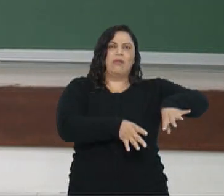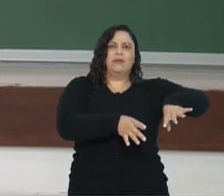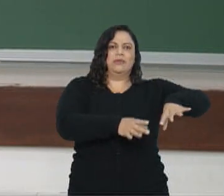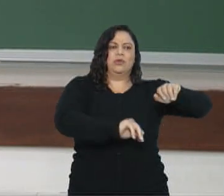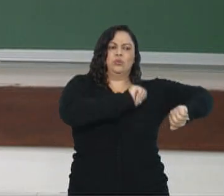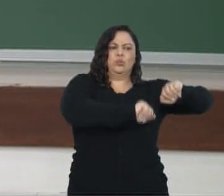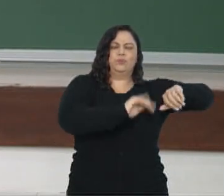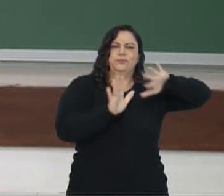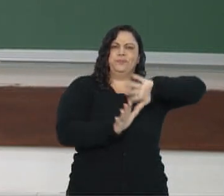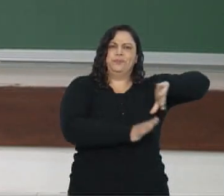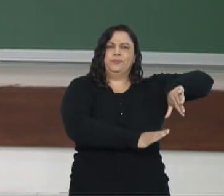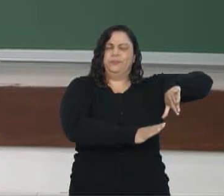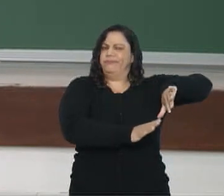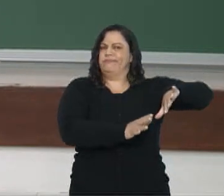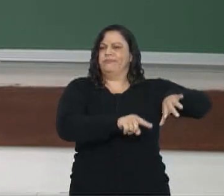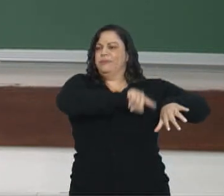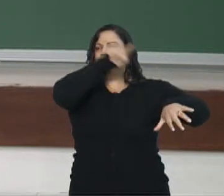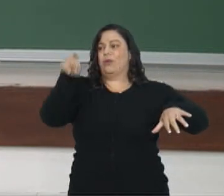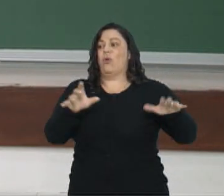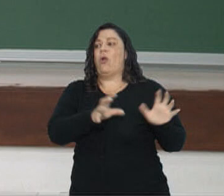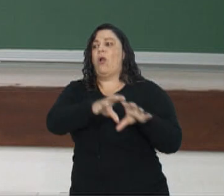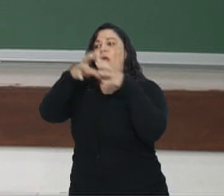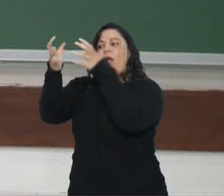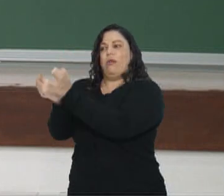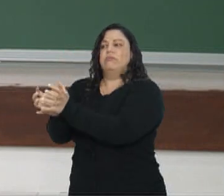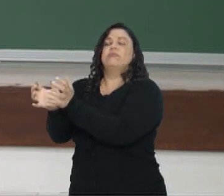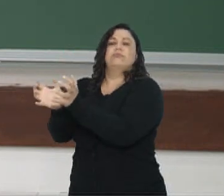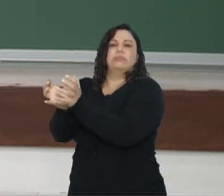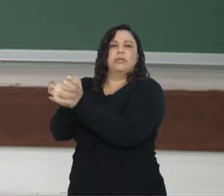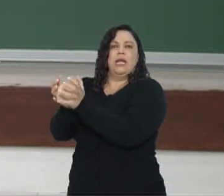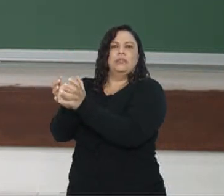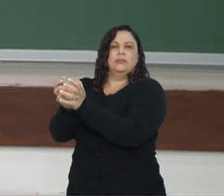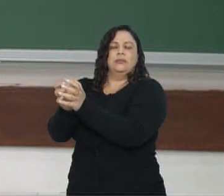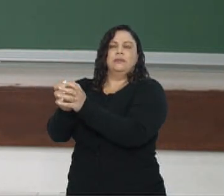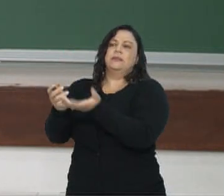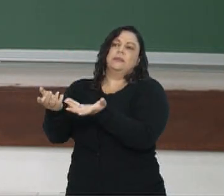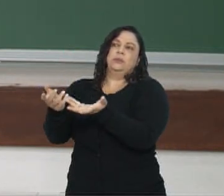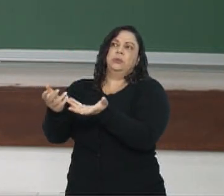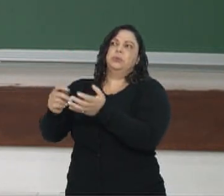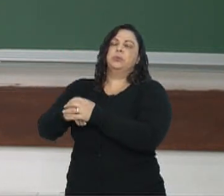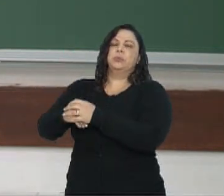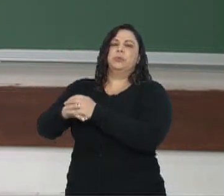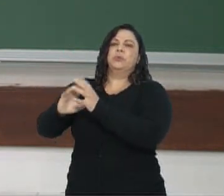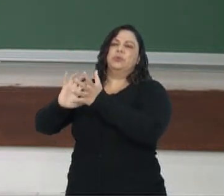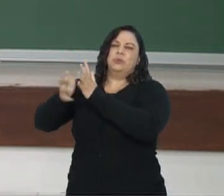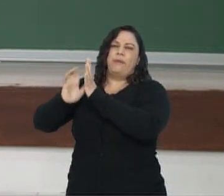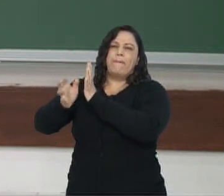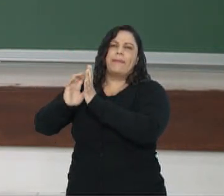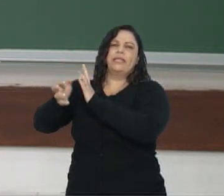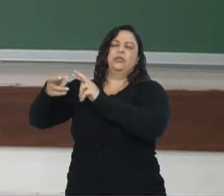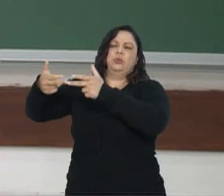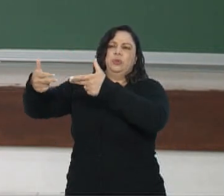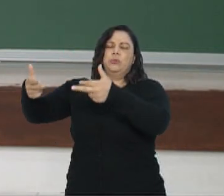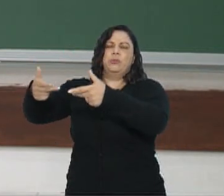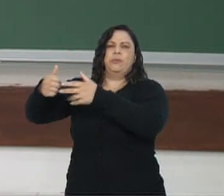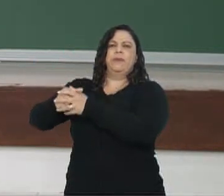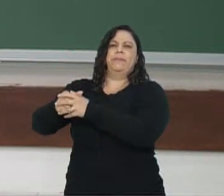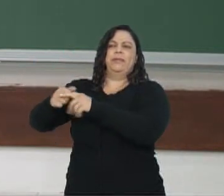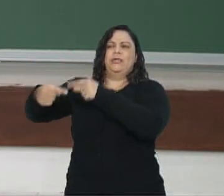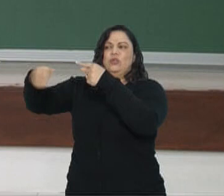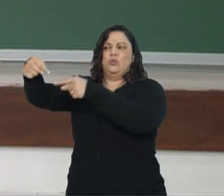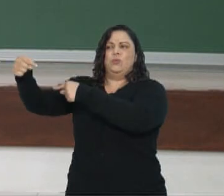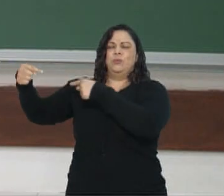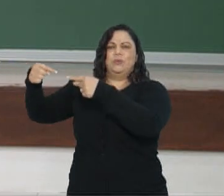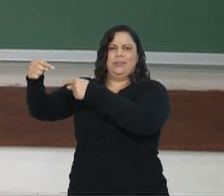Ele é de outra classe, ele é da classe dos deputados. E para ele, o que vai acontecer? O governo, ele só serve, o Estado só serve